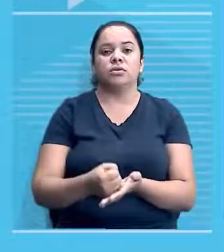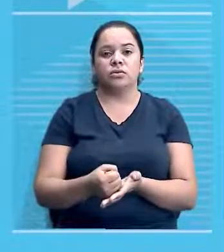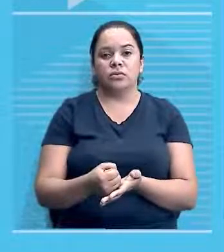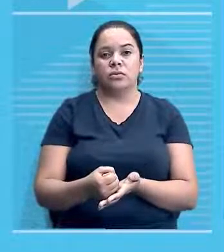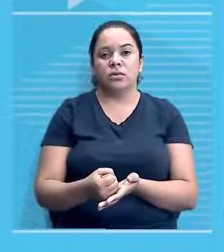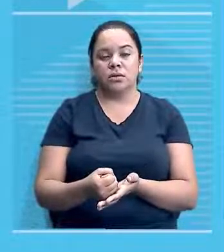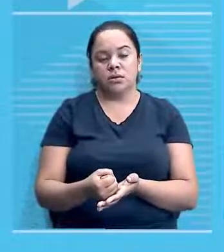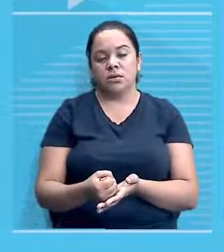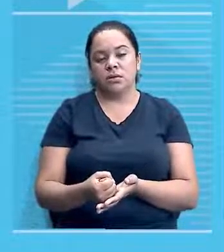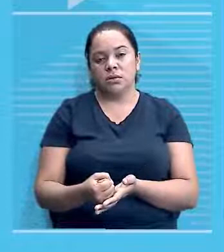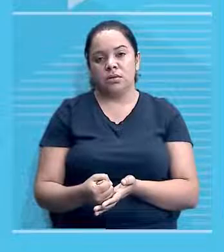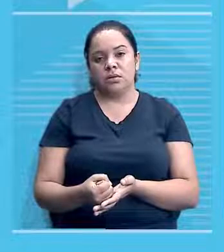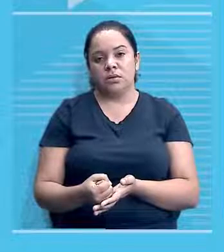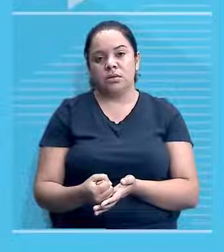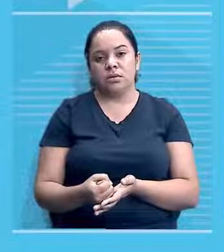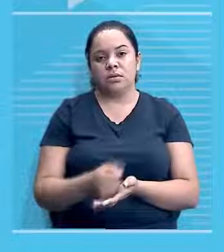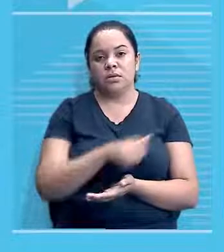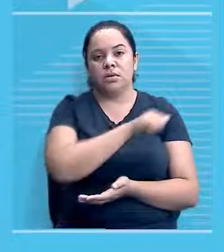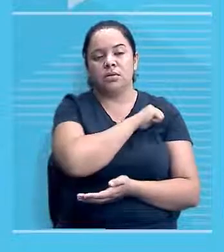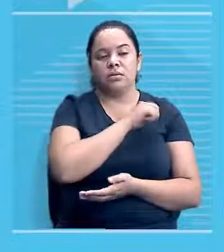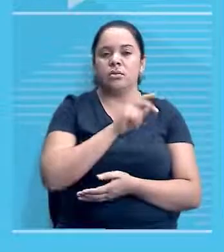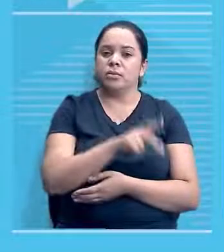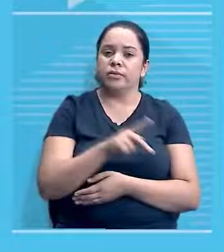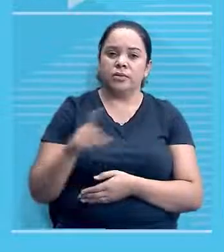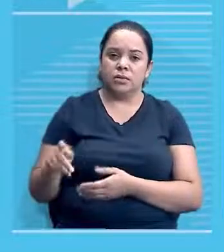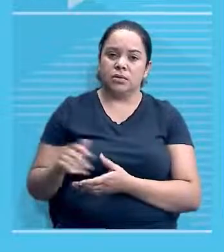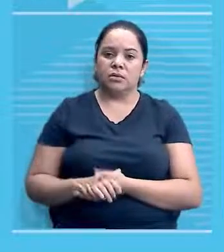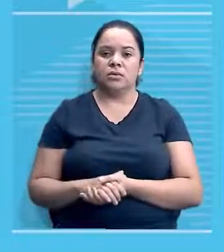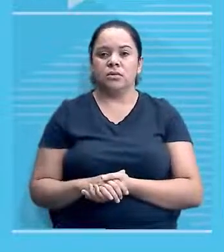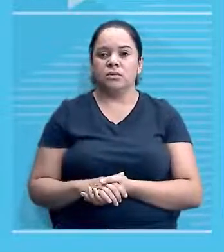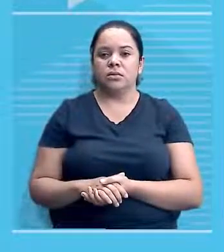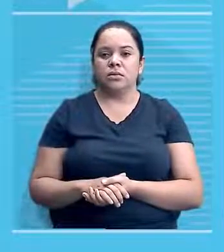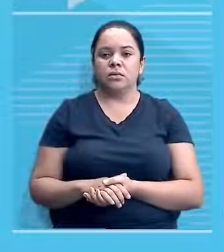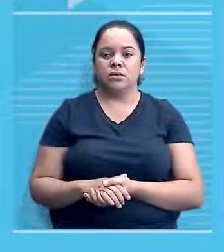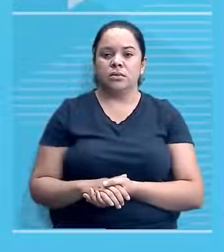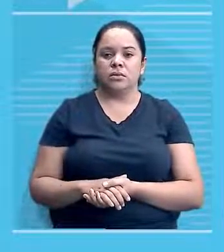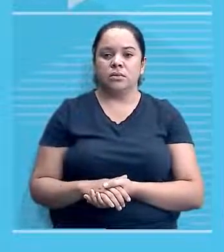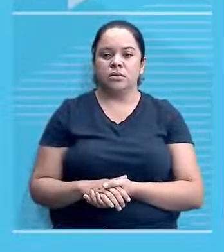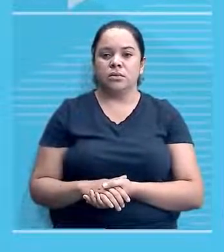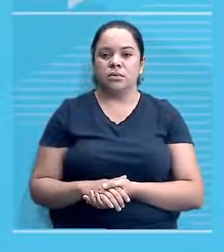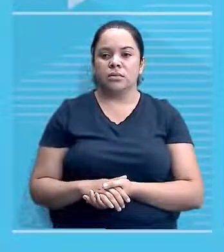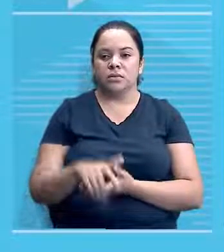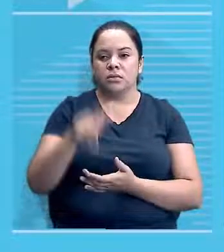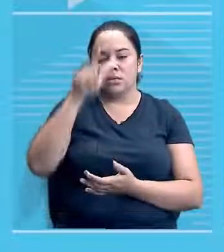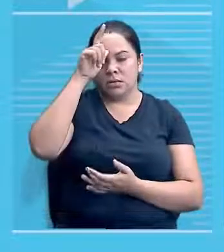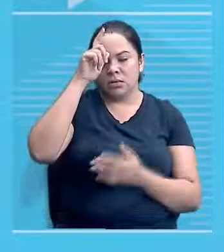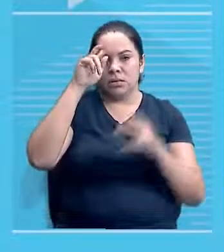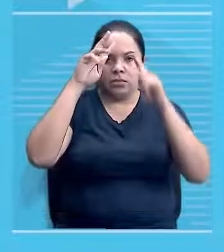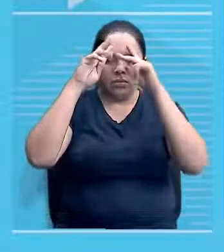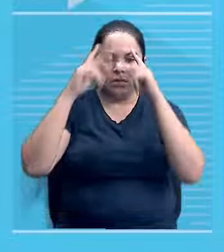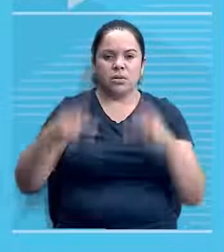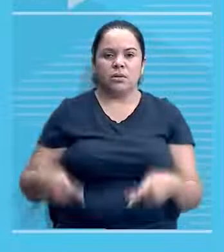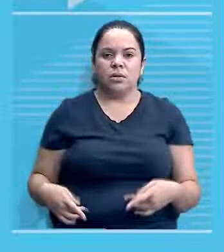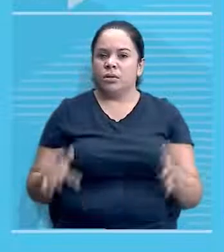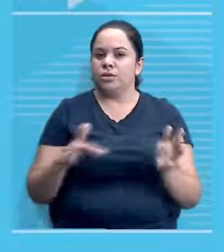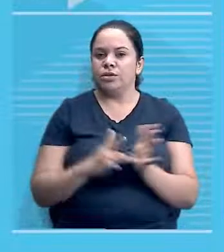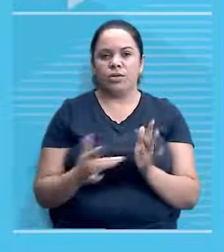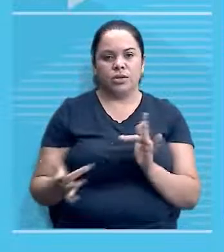Jesus Cristo tem às vezes entrevista pessoa muito boba e